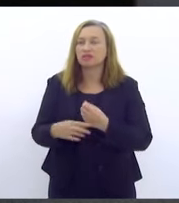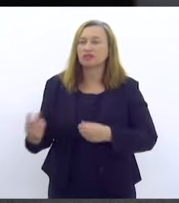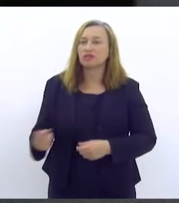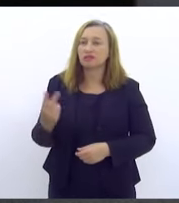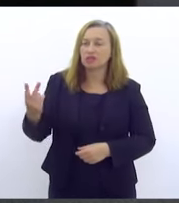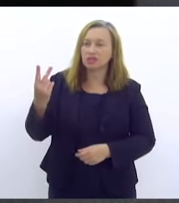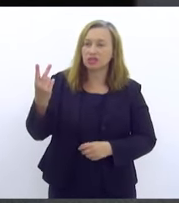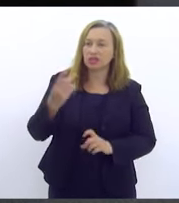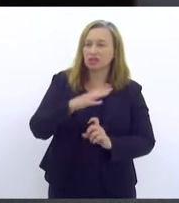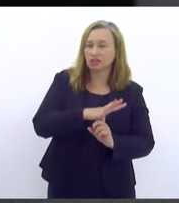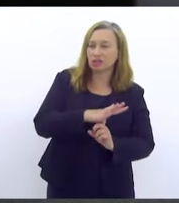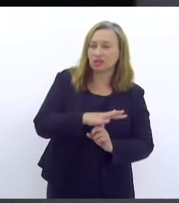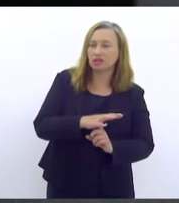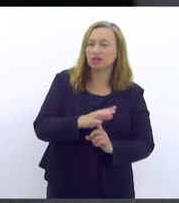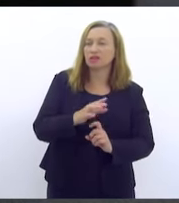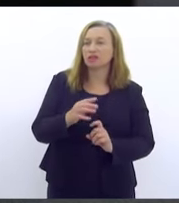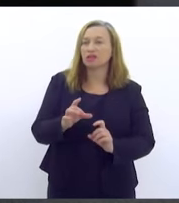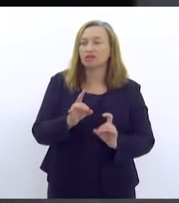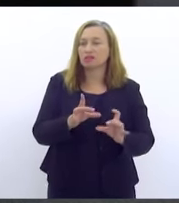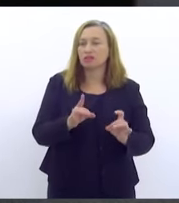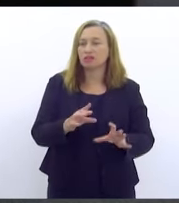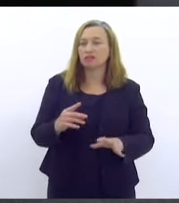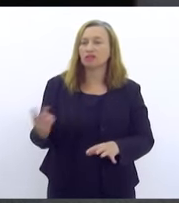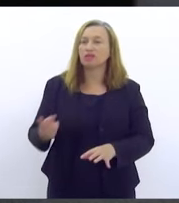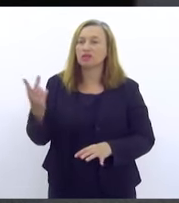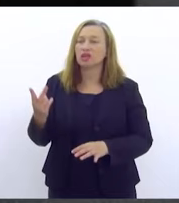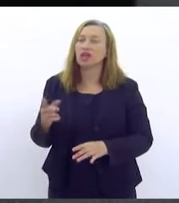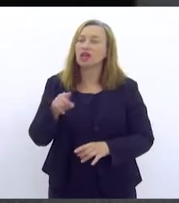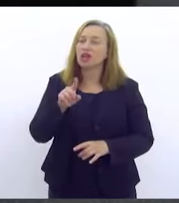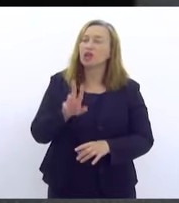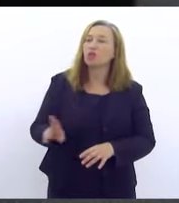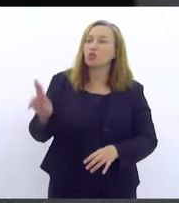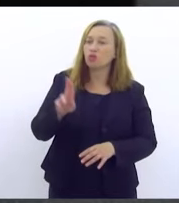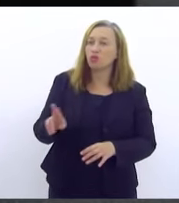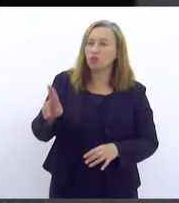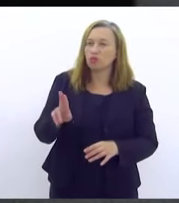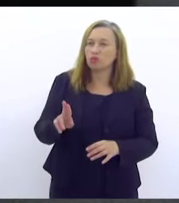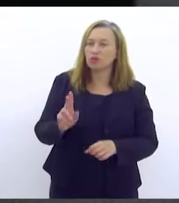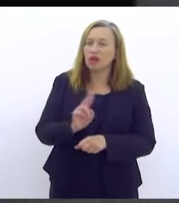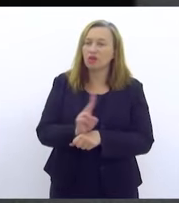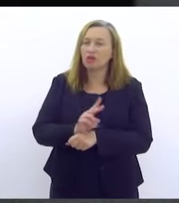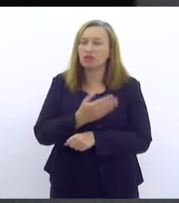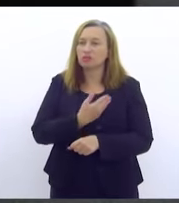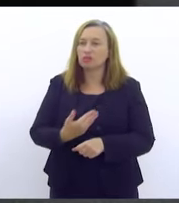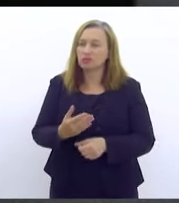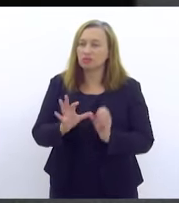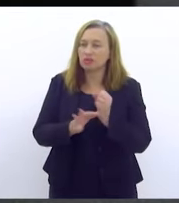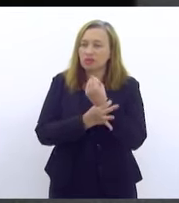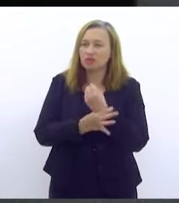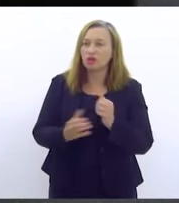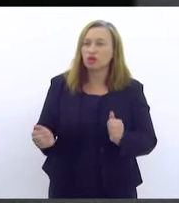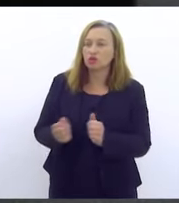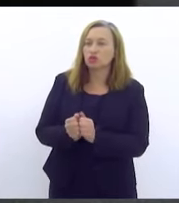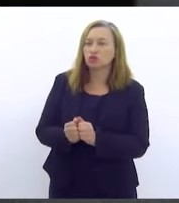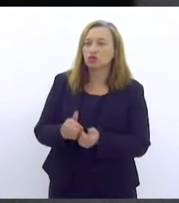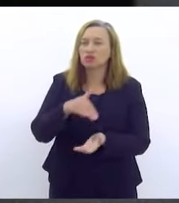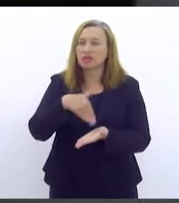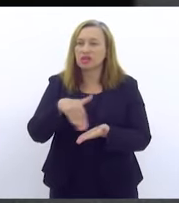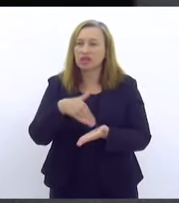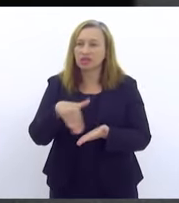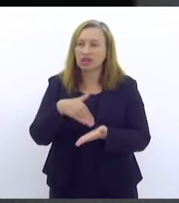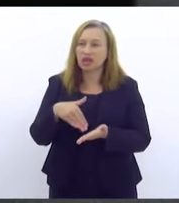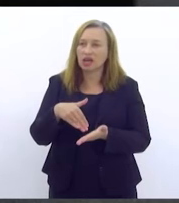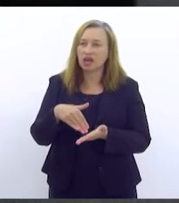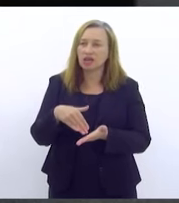valorizados, mas hoje o que ele faz? Ele usa a guarda, parte da guarda, junto com o secretário de Ordem Pública, para